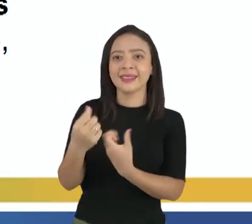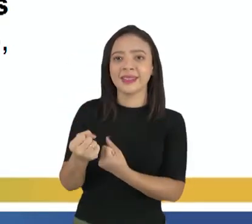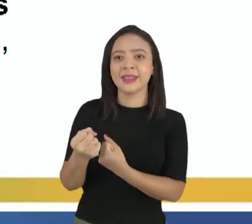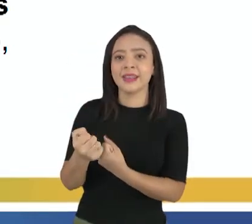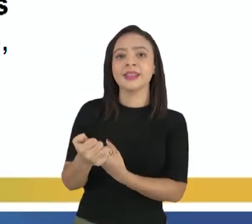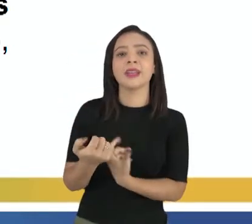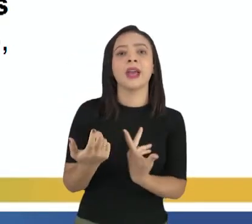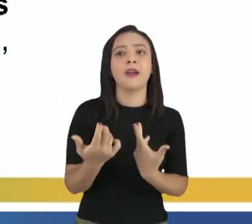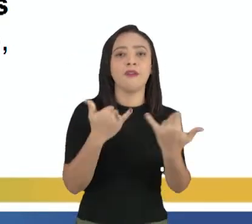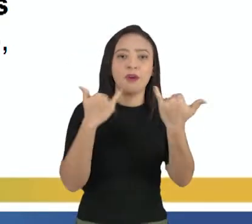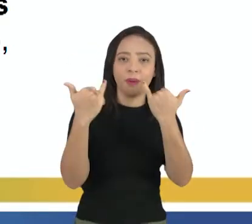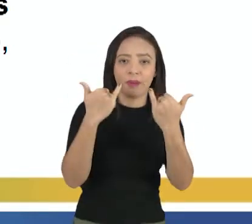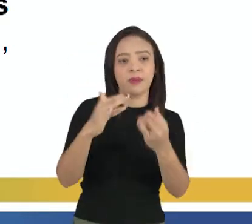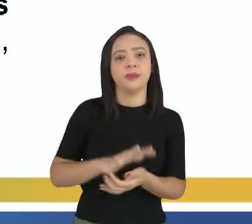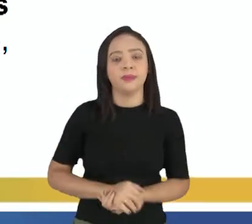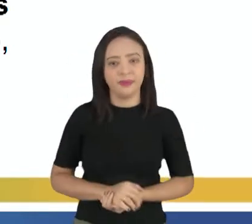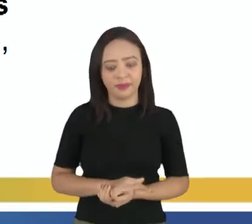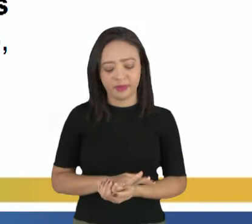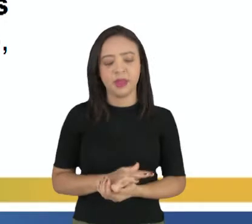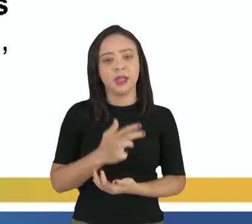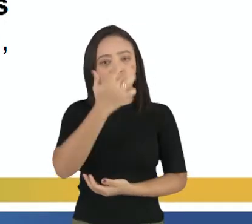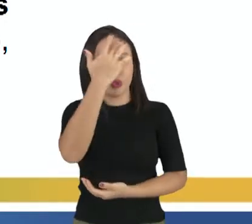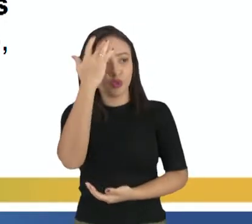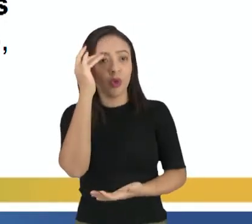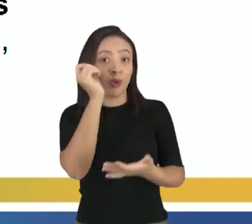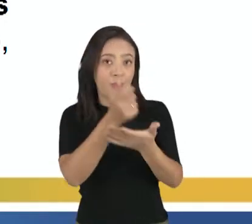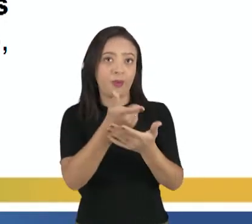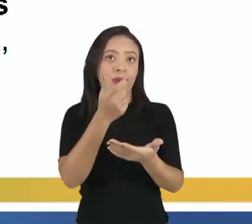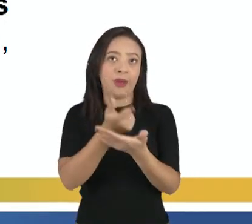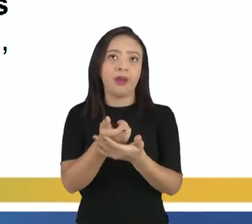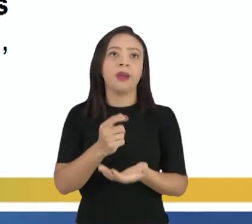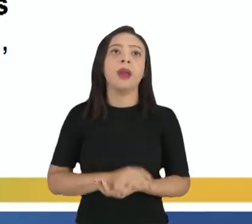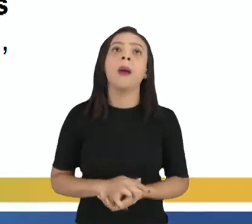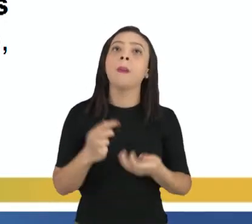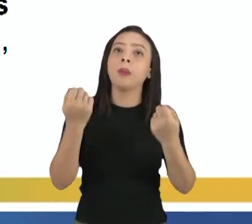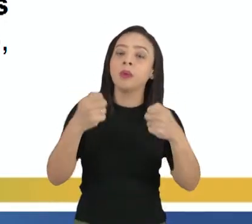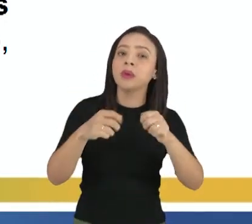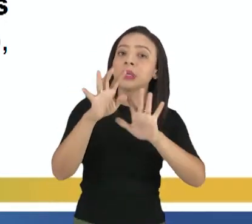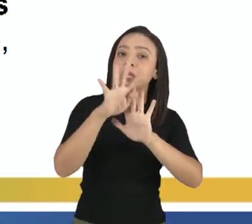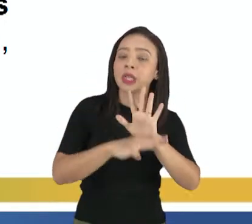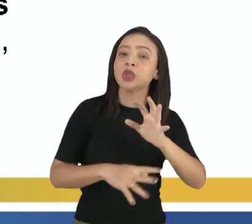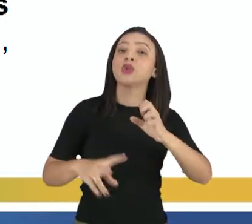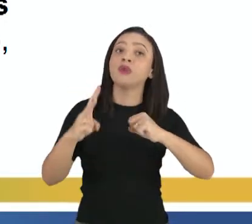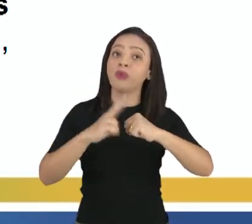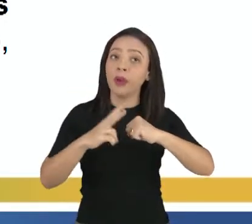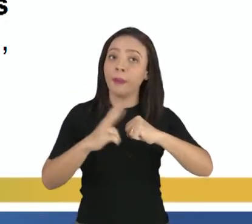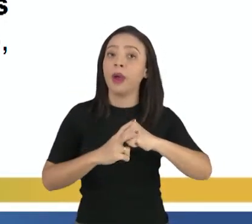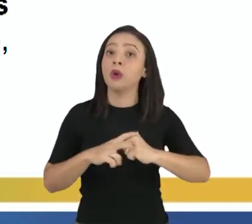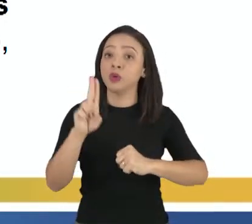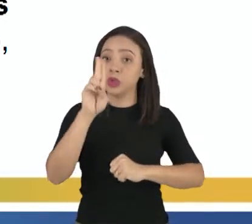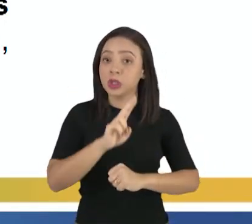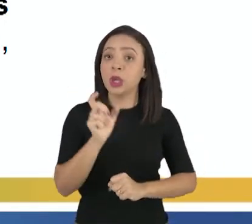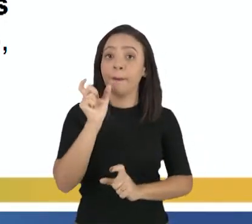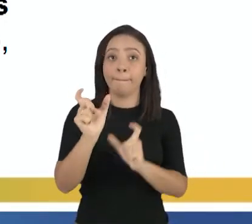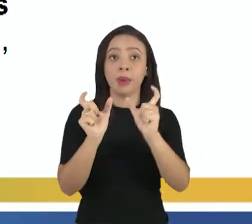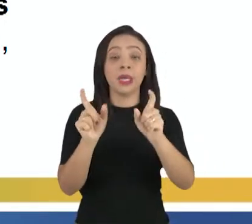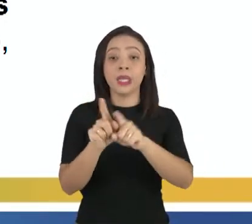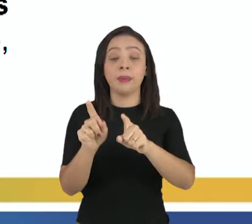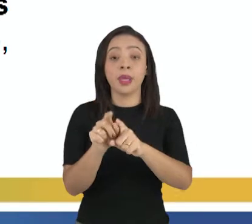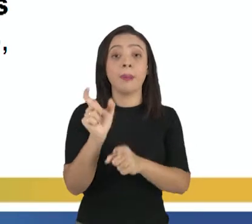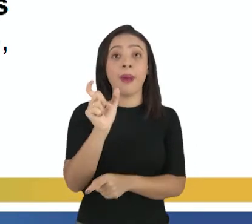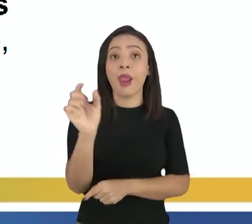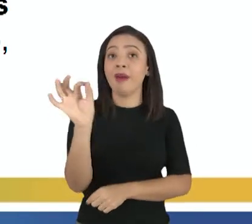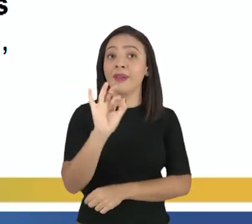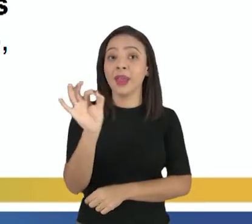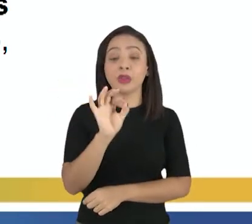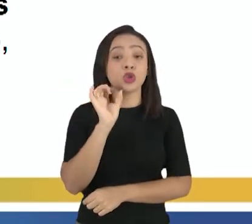da mensagem, ou seja, os consumidores. Podem ser textos verbais, palavras, e não verbais,